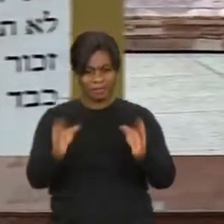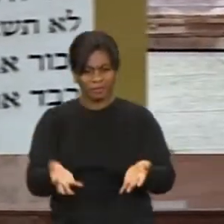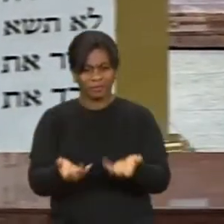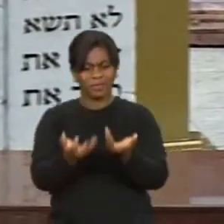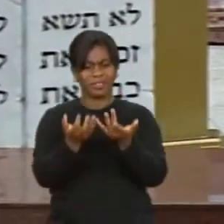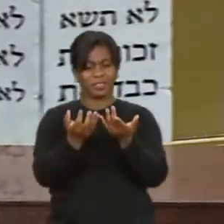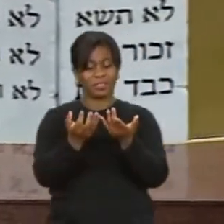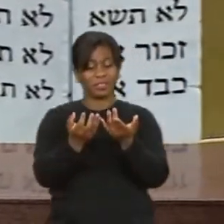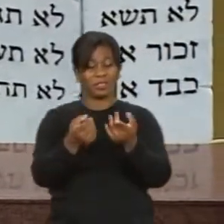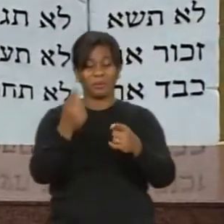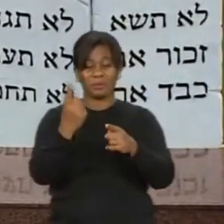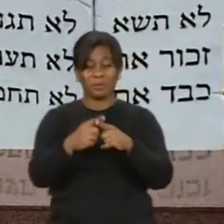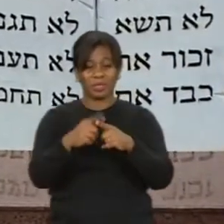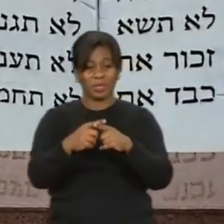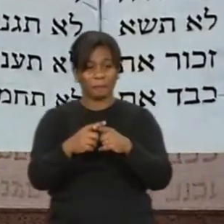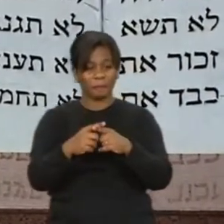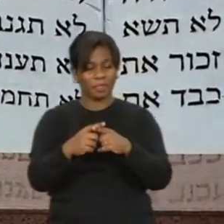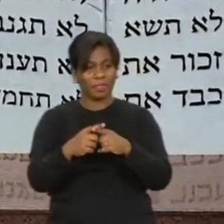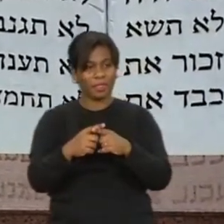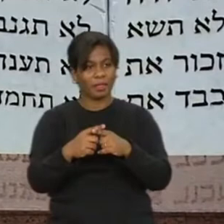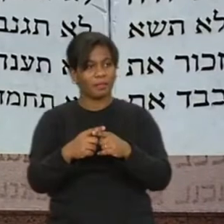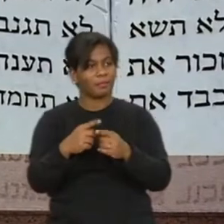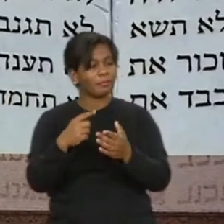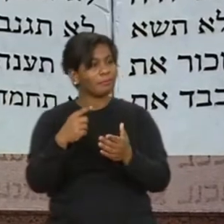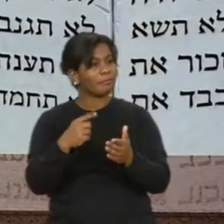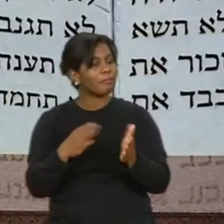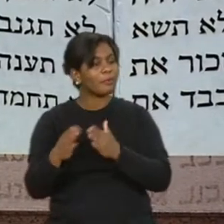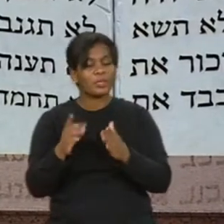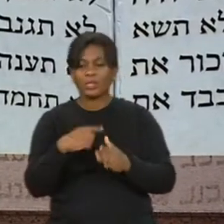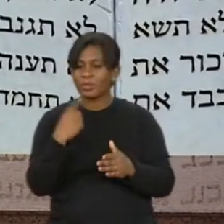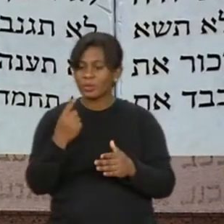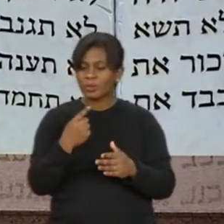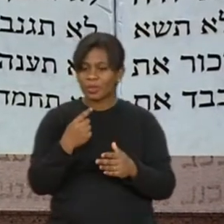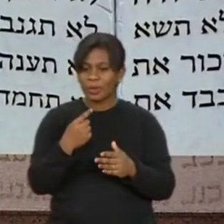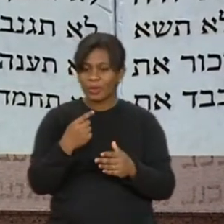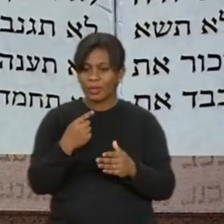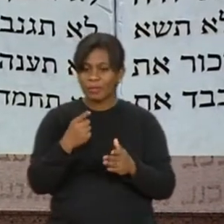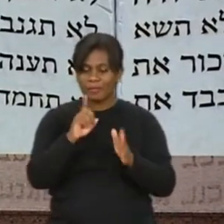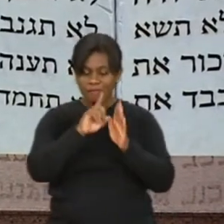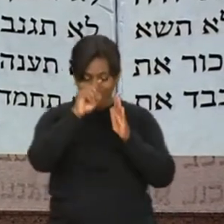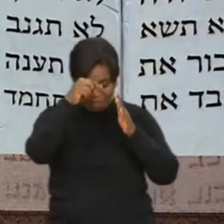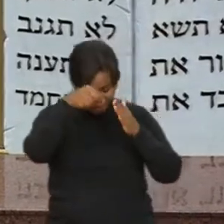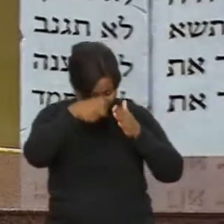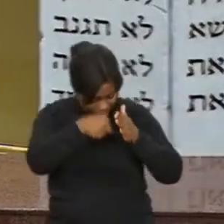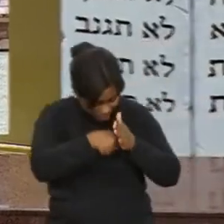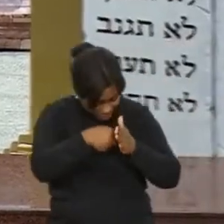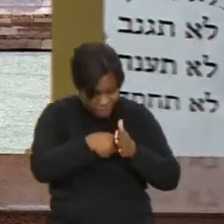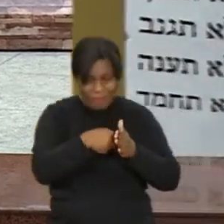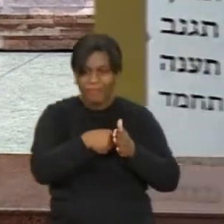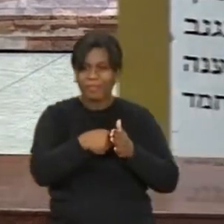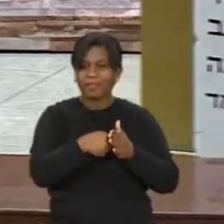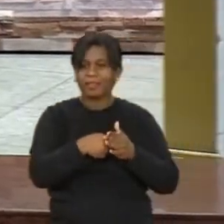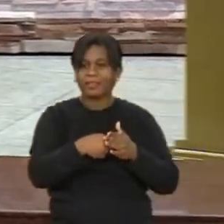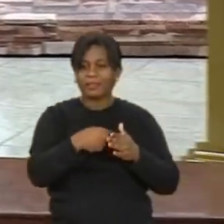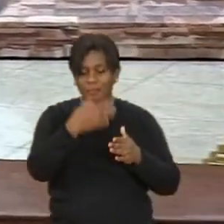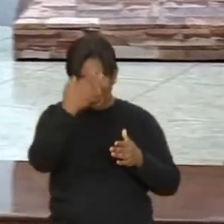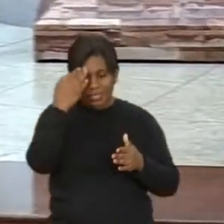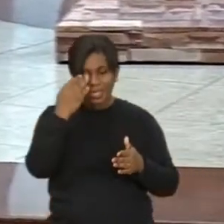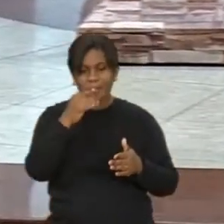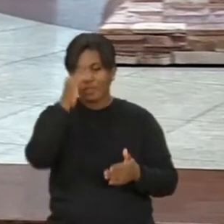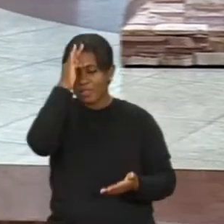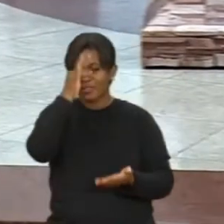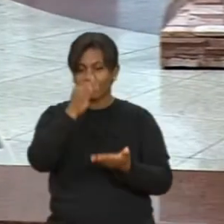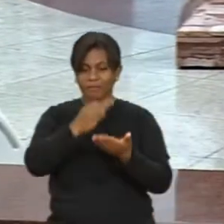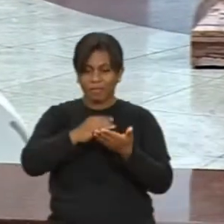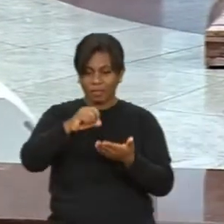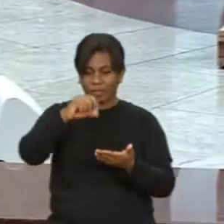nós fazemos o exame de como nós estamos. Você já fez exames? Quando eu faço exame,